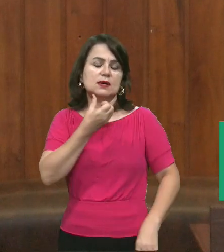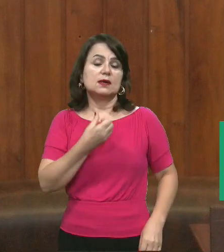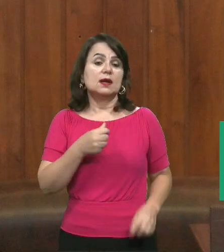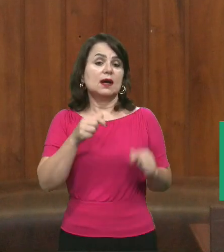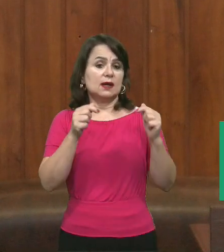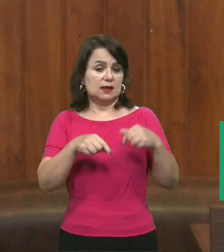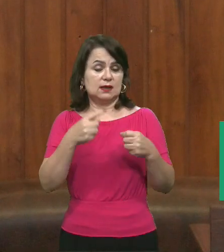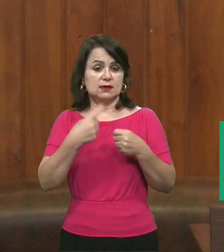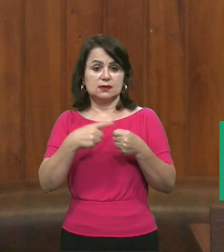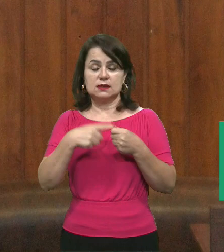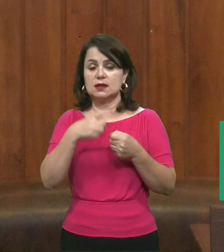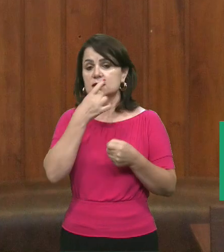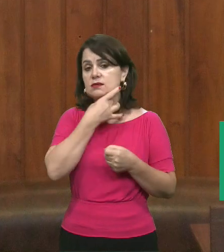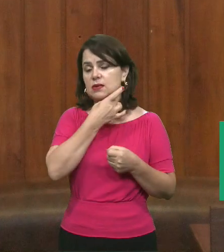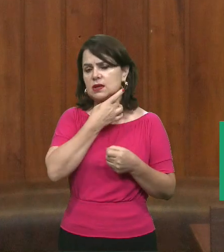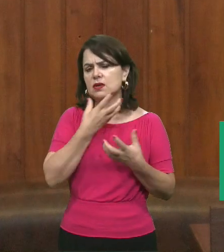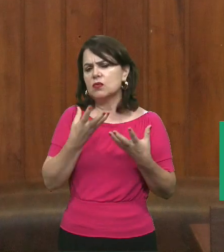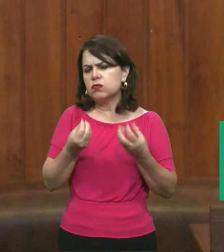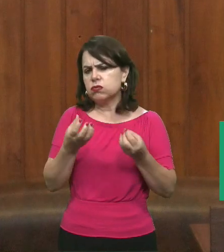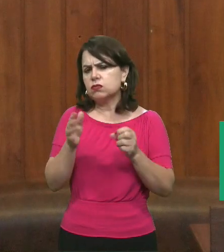interior do estado de São Paulo,